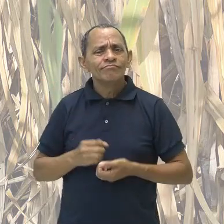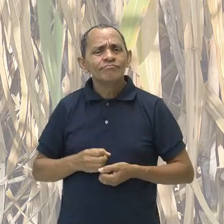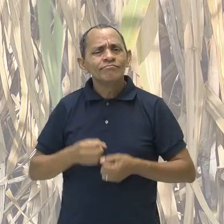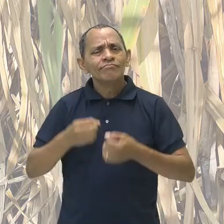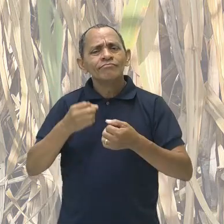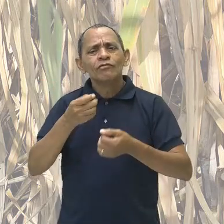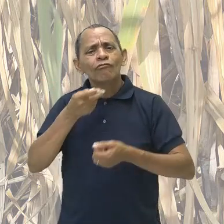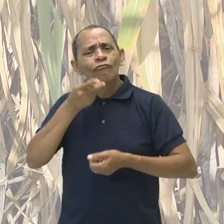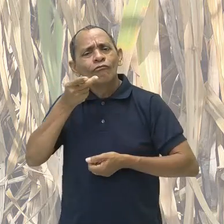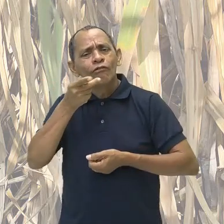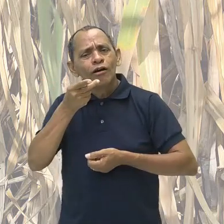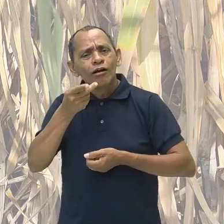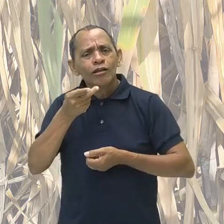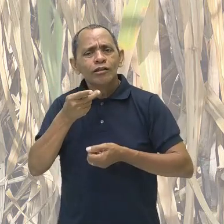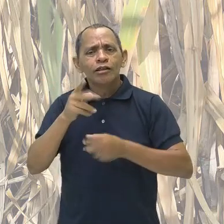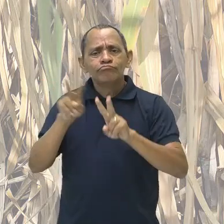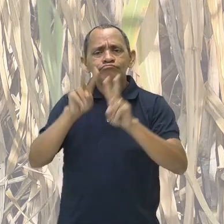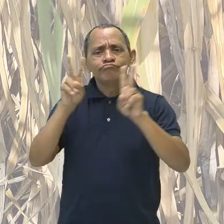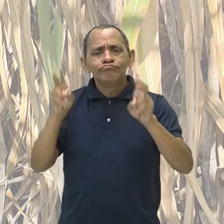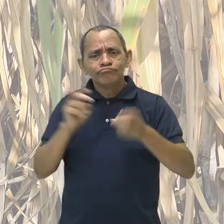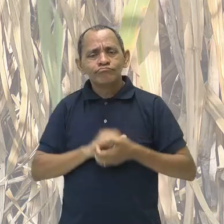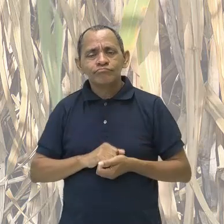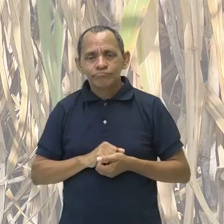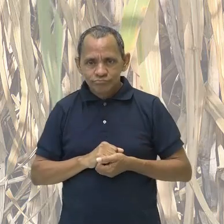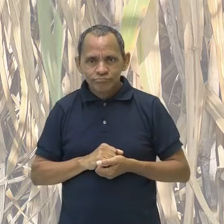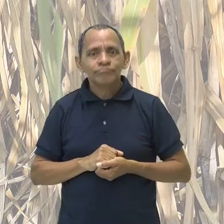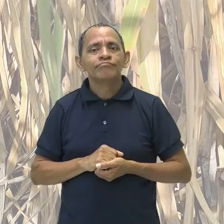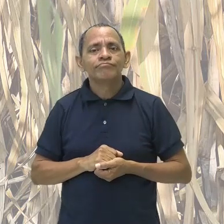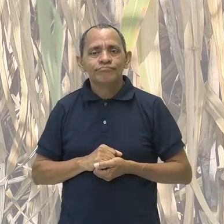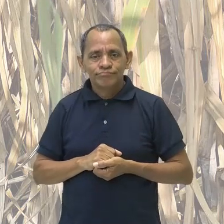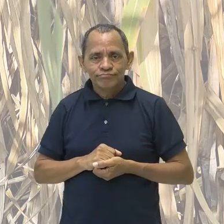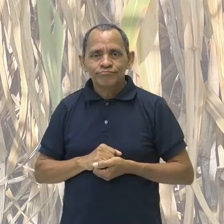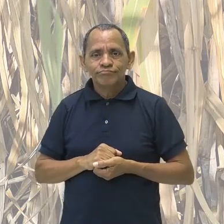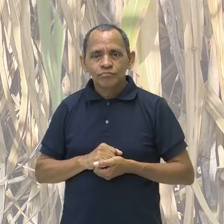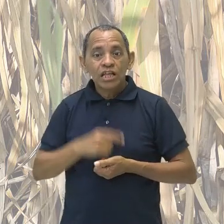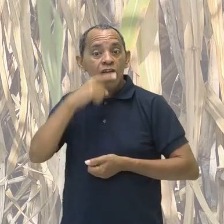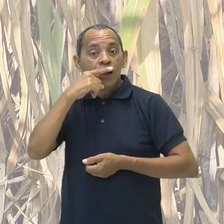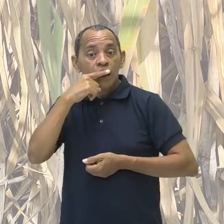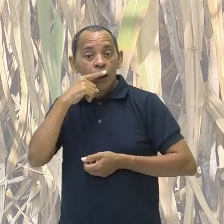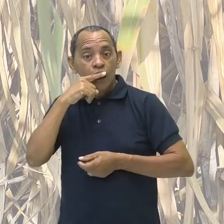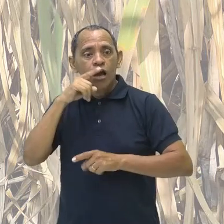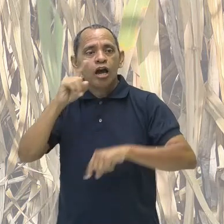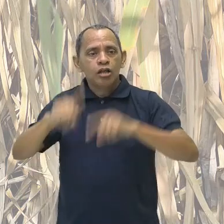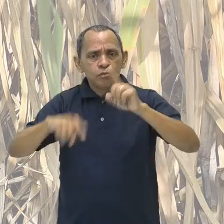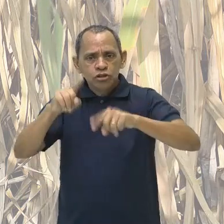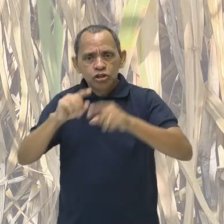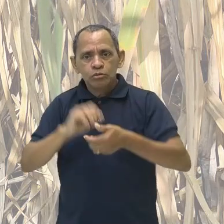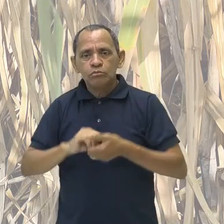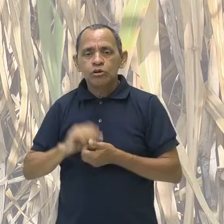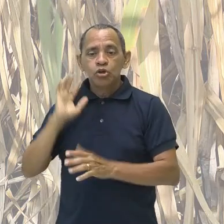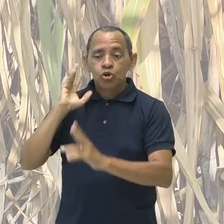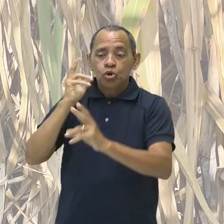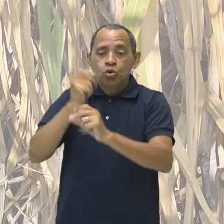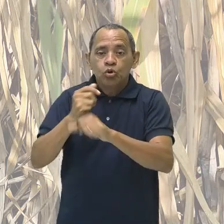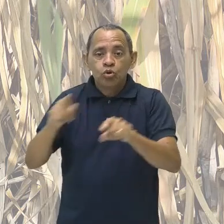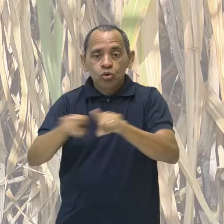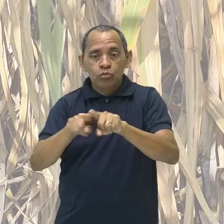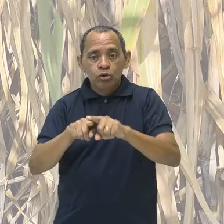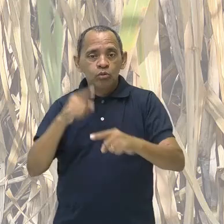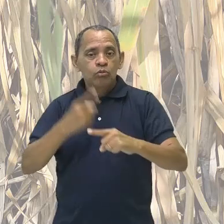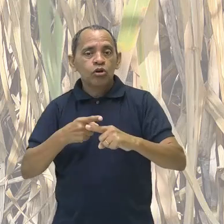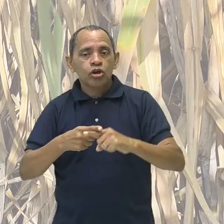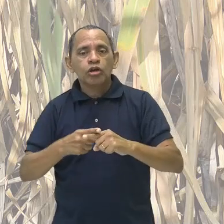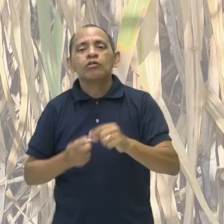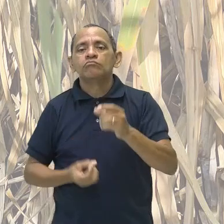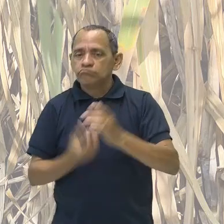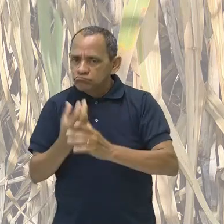canaviais nesta revisão? Porque foi o produto que deu início à colonização do nosso território, do